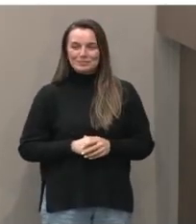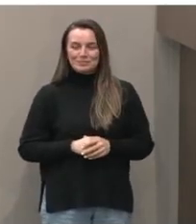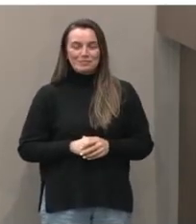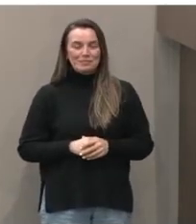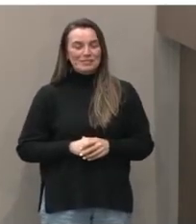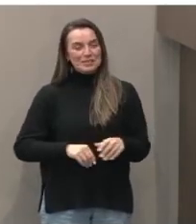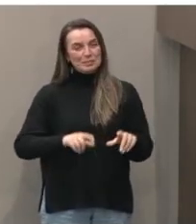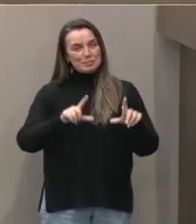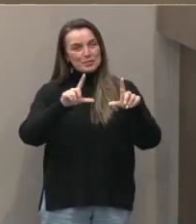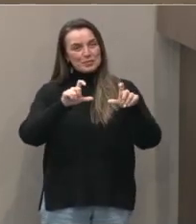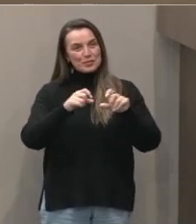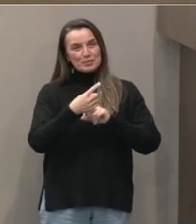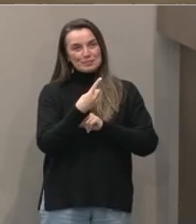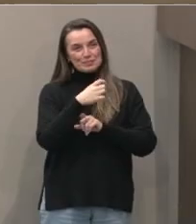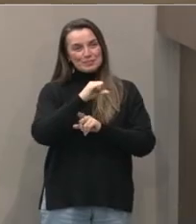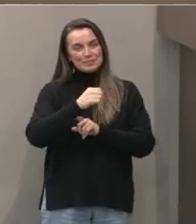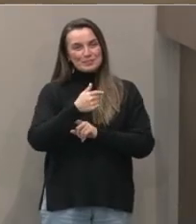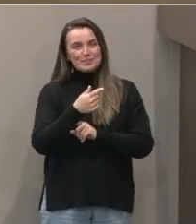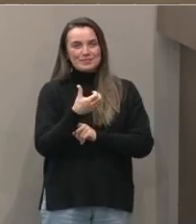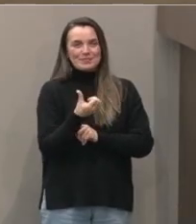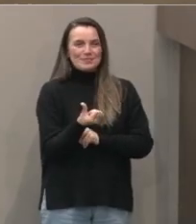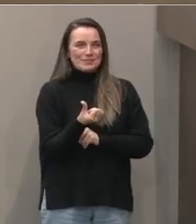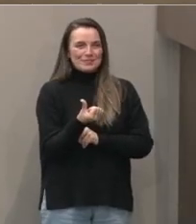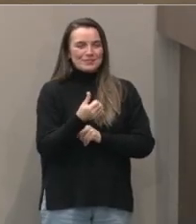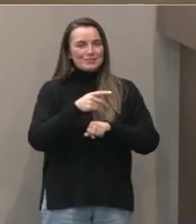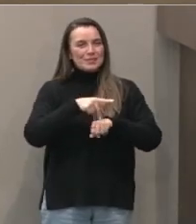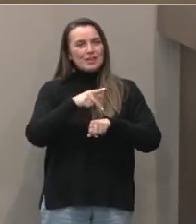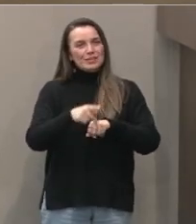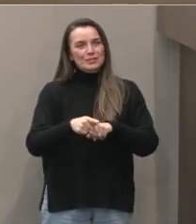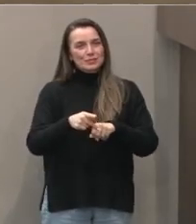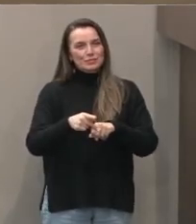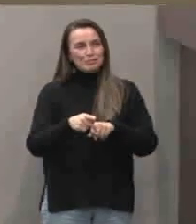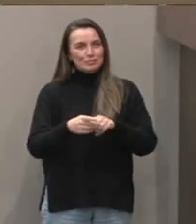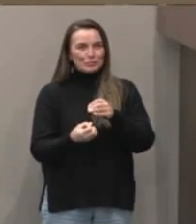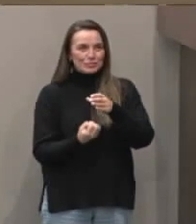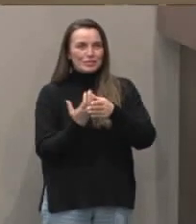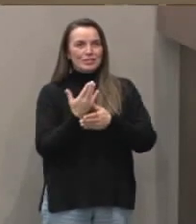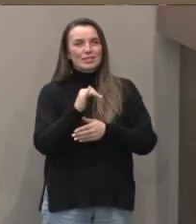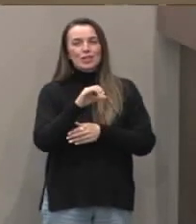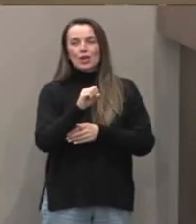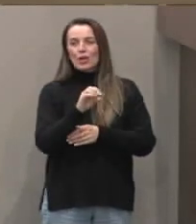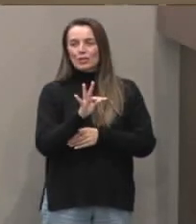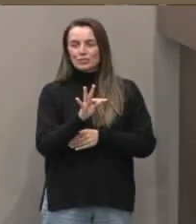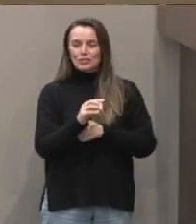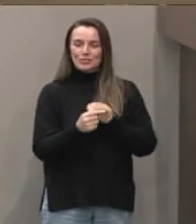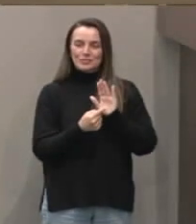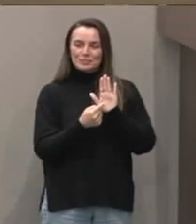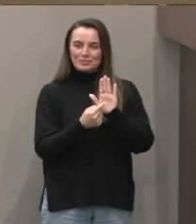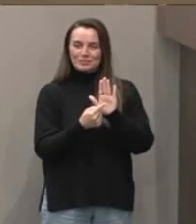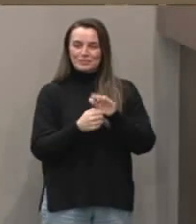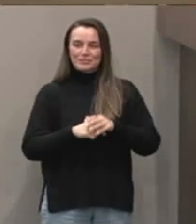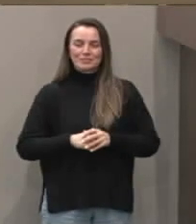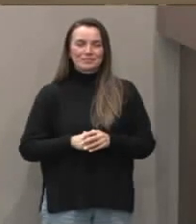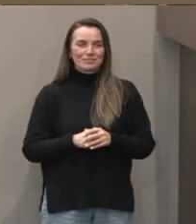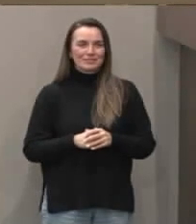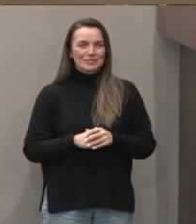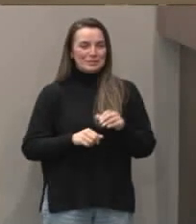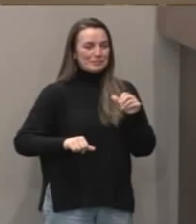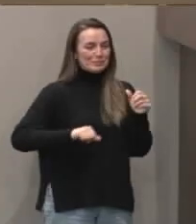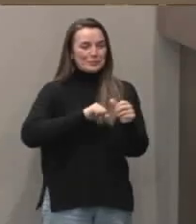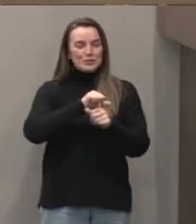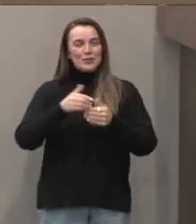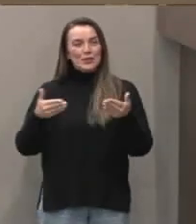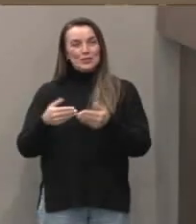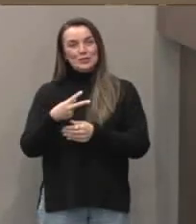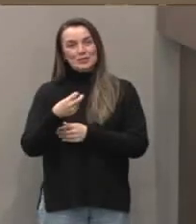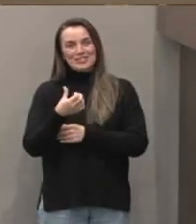em 1976, quando o IOT foi inaugurado. E esta é a vibrante Passo Fundo hoje.